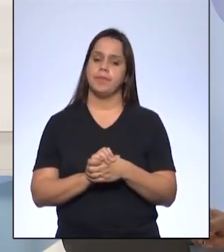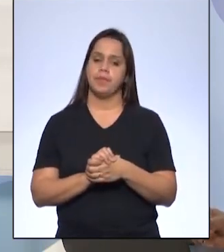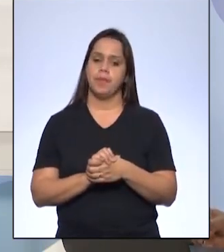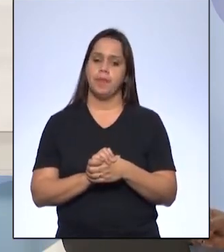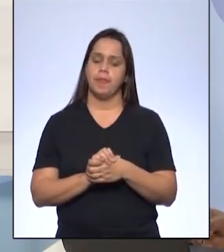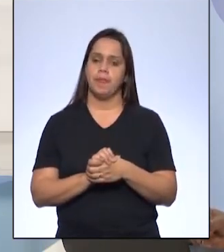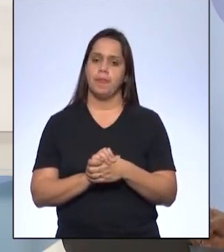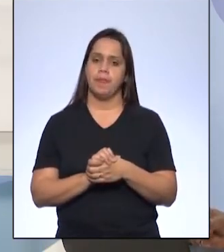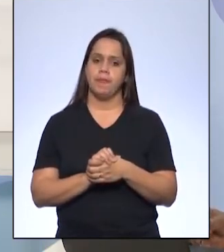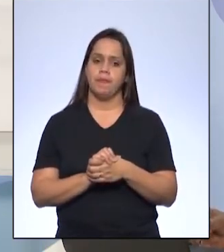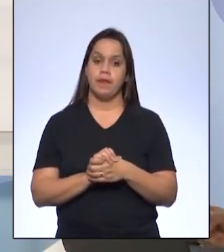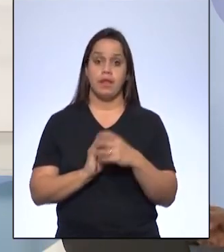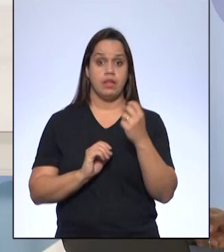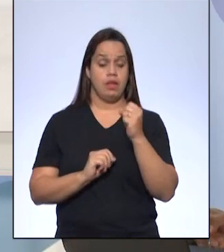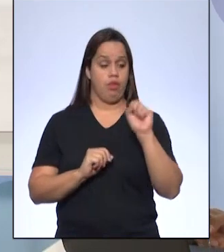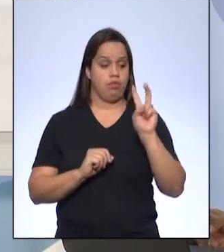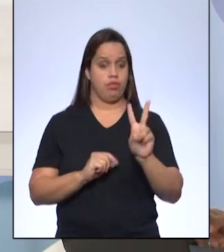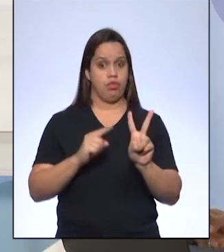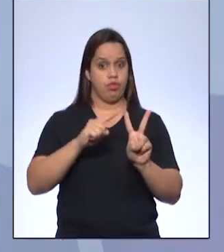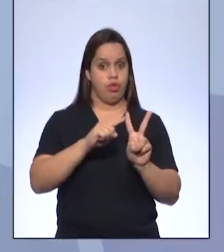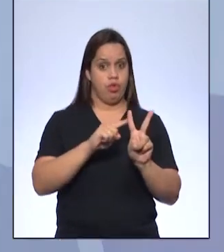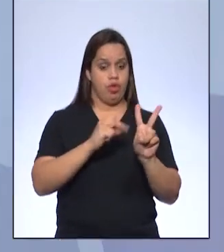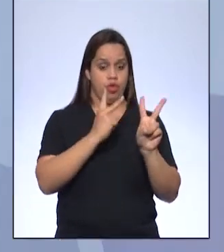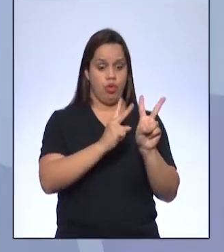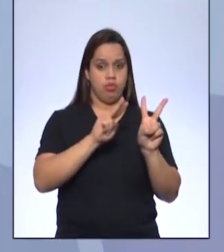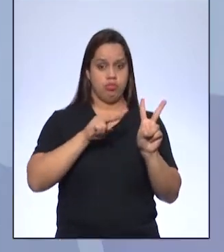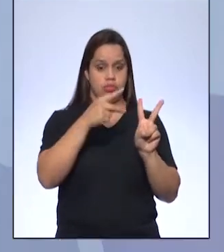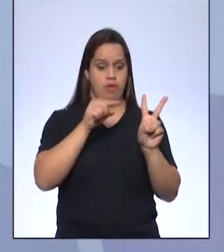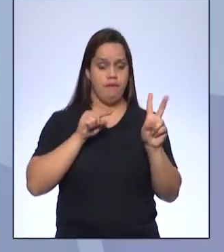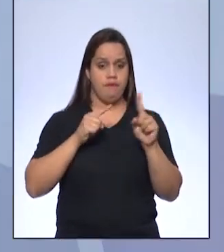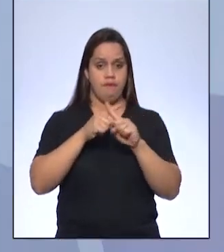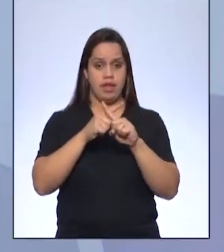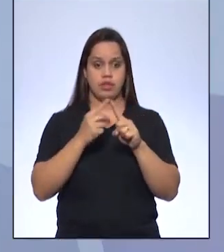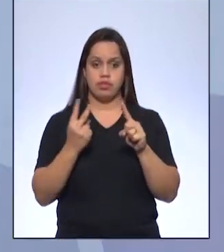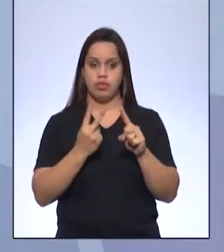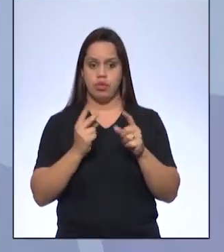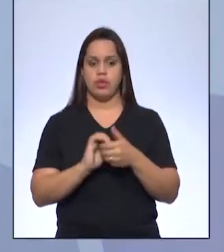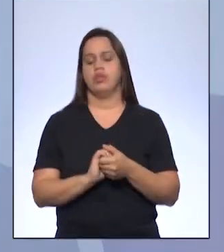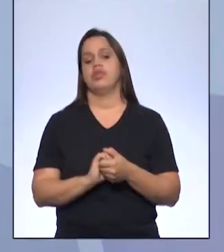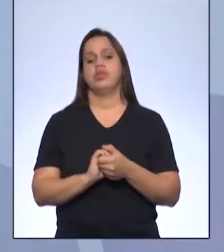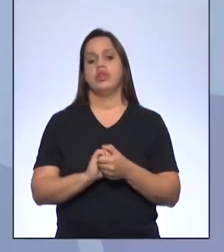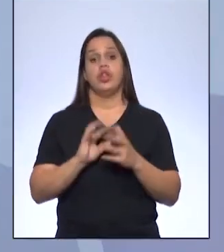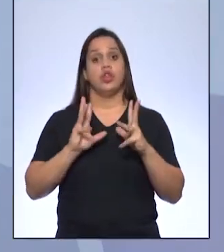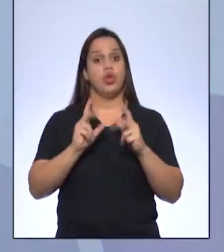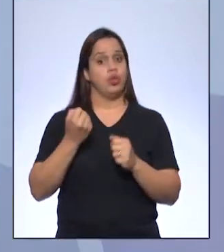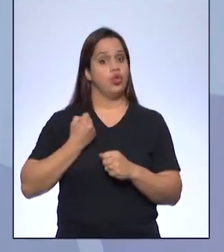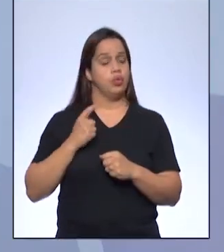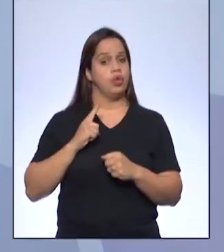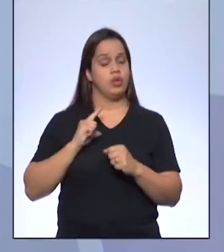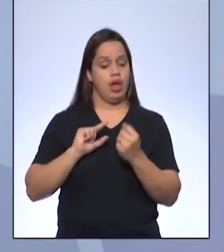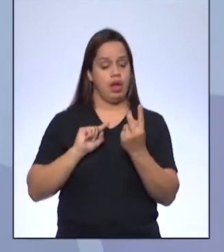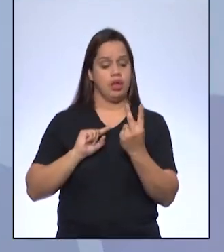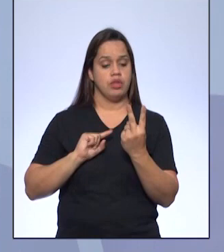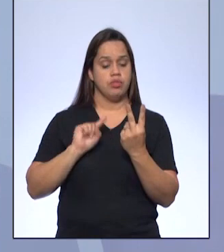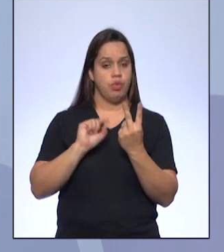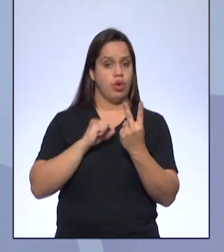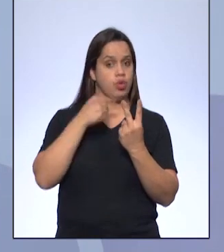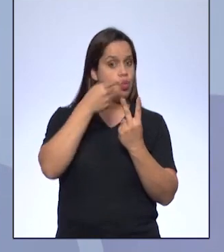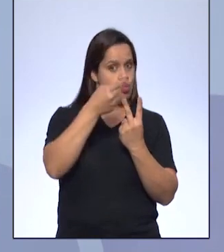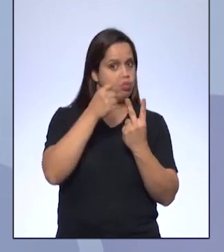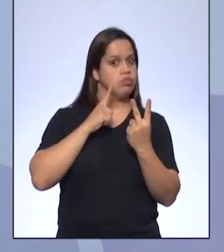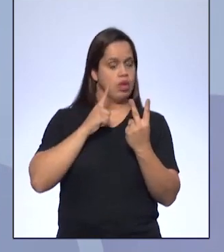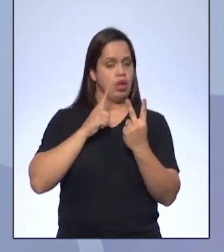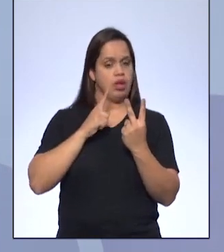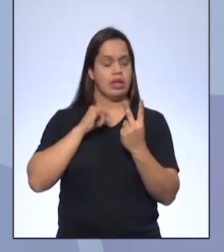vezes 2. Todo número tem um expoente 1. Se eu pegar a